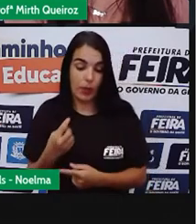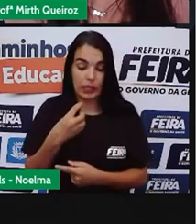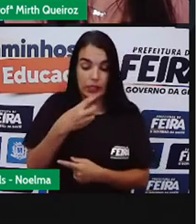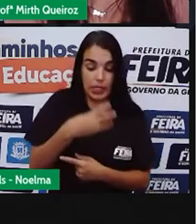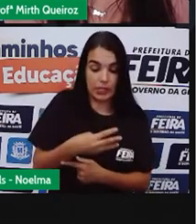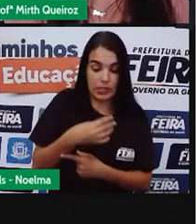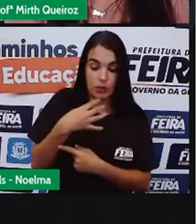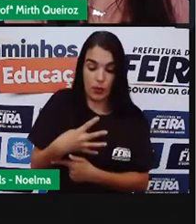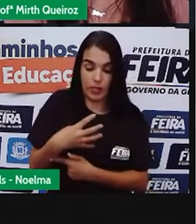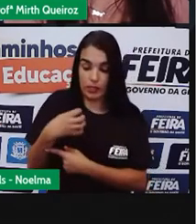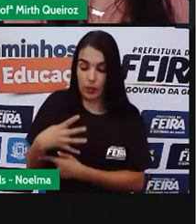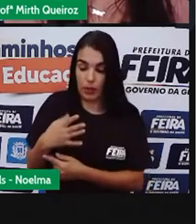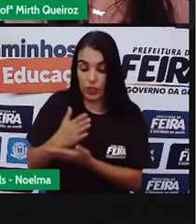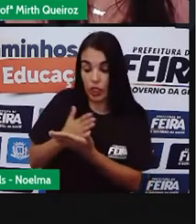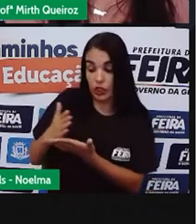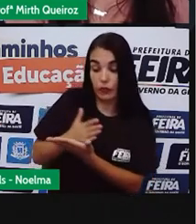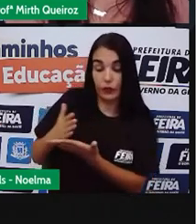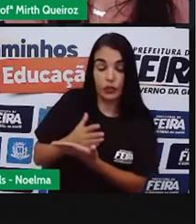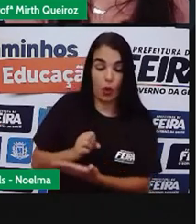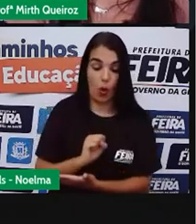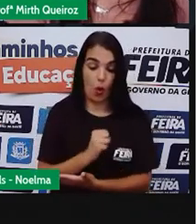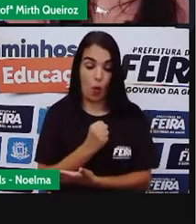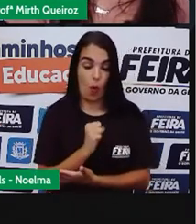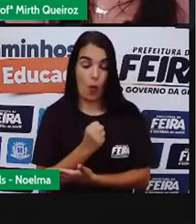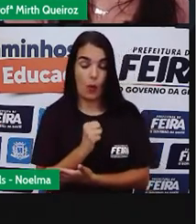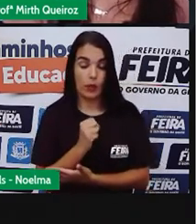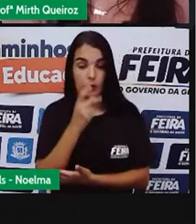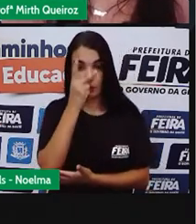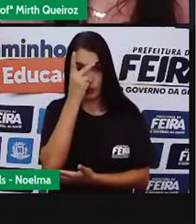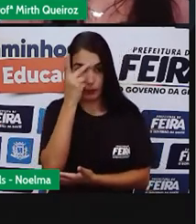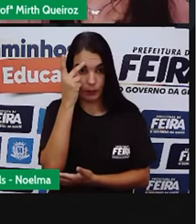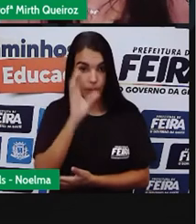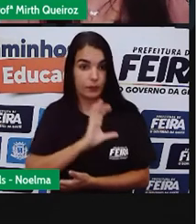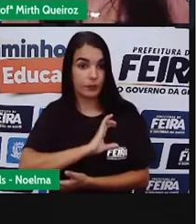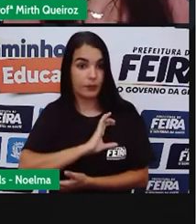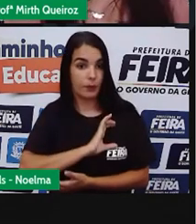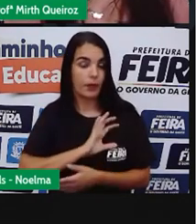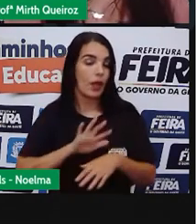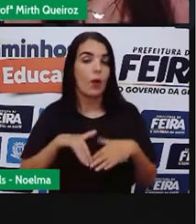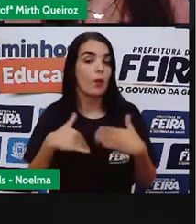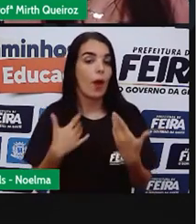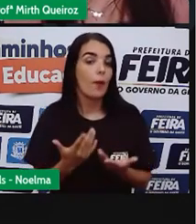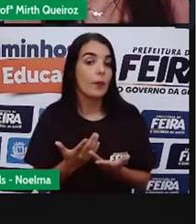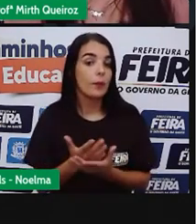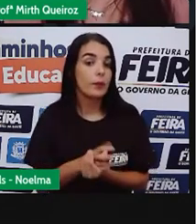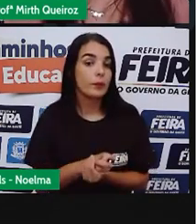valor e dividiu para 8 colegas. Qual o resultado dessa divisão?